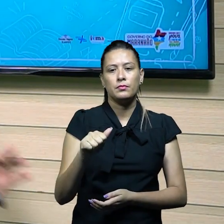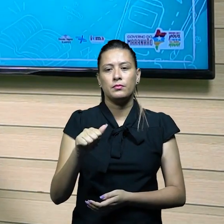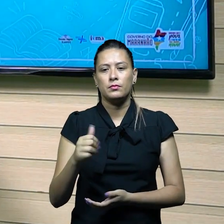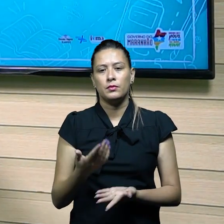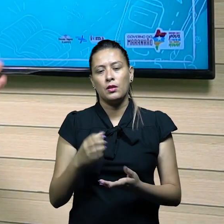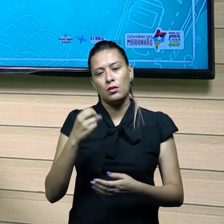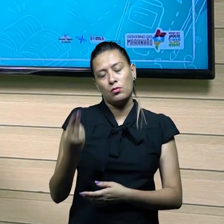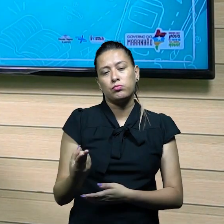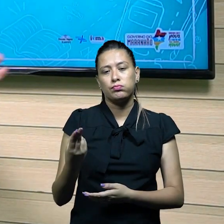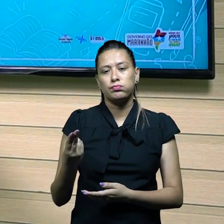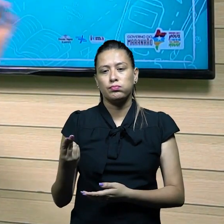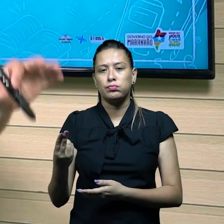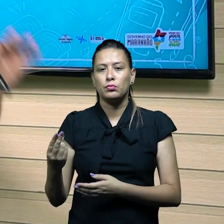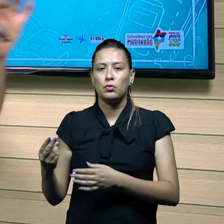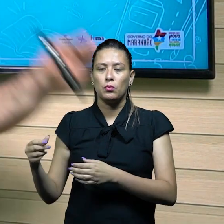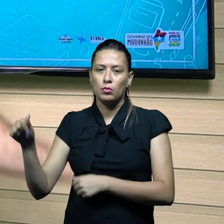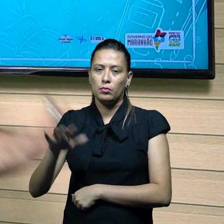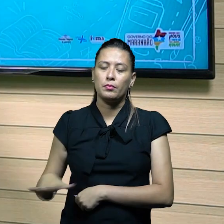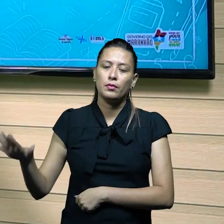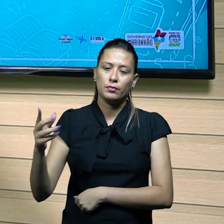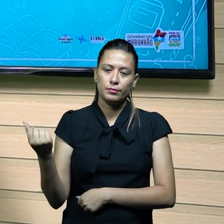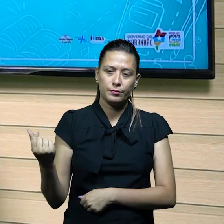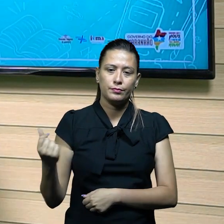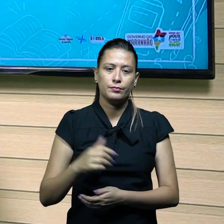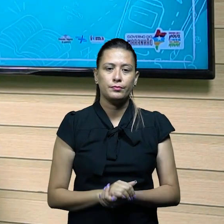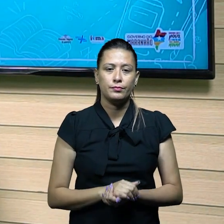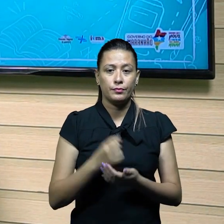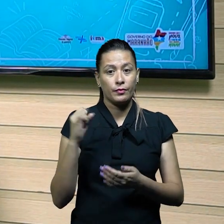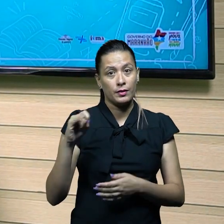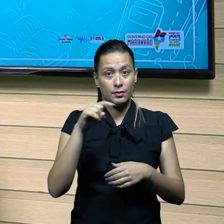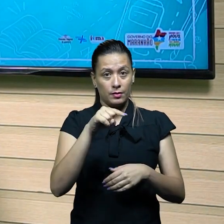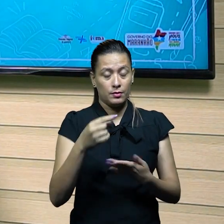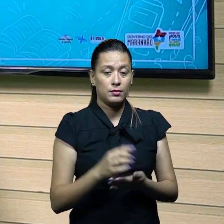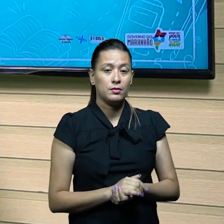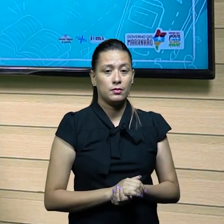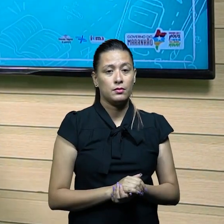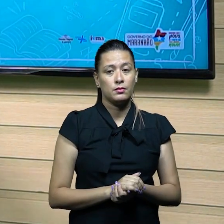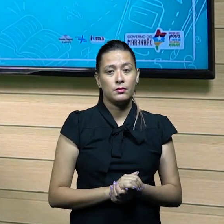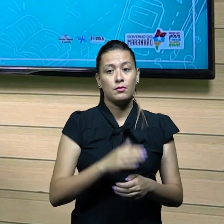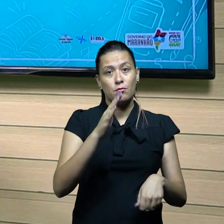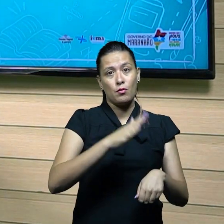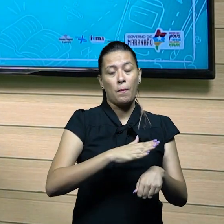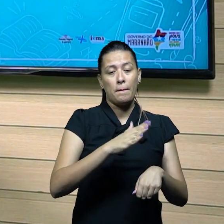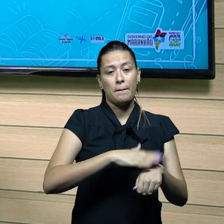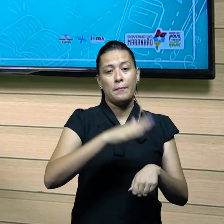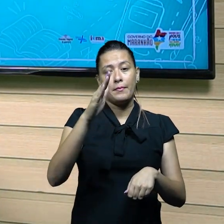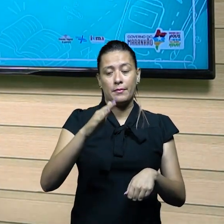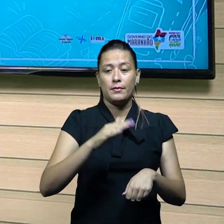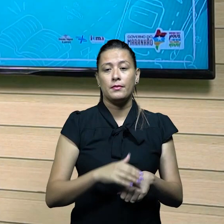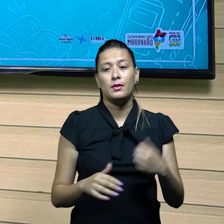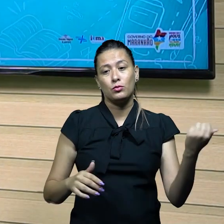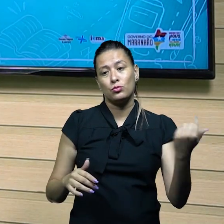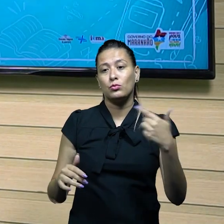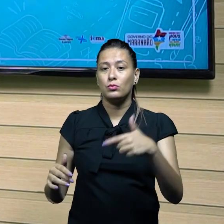a minha conta da taxa interna de retorno modificado, tá? E observar que o meu rendimento dele é maior que o mercado financeiro,